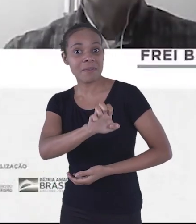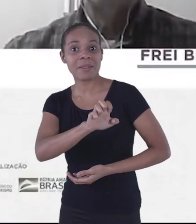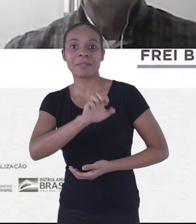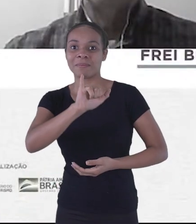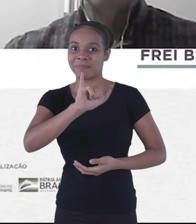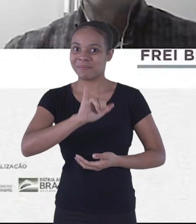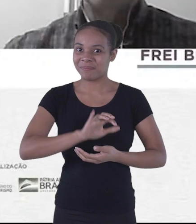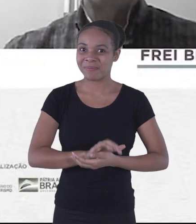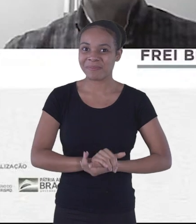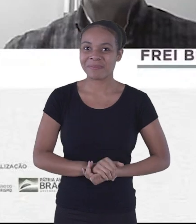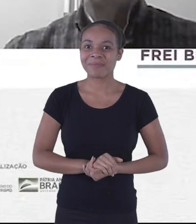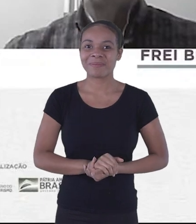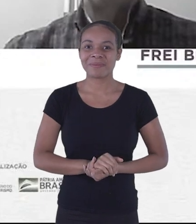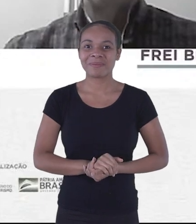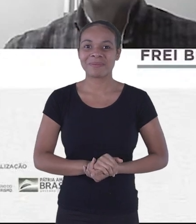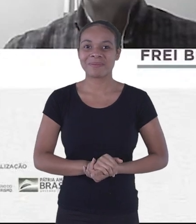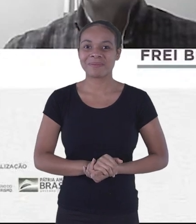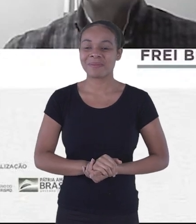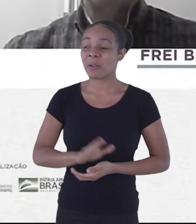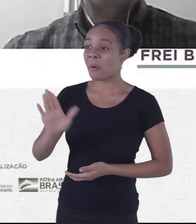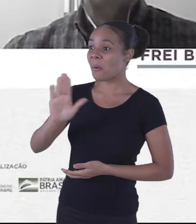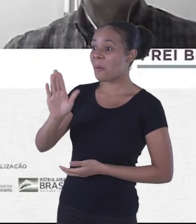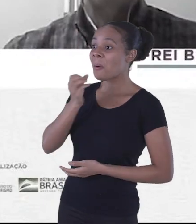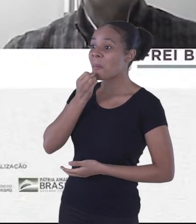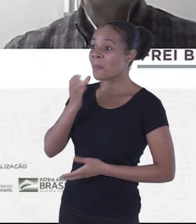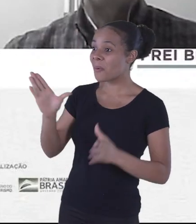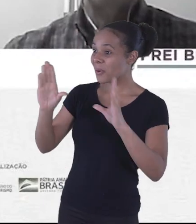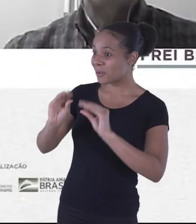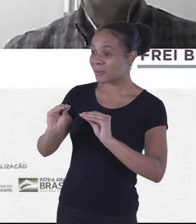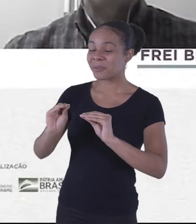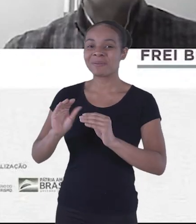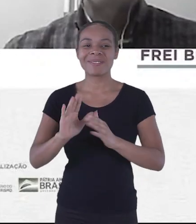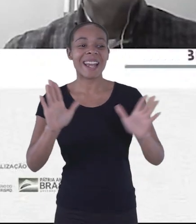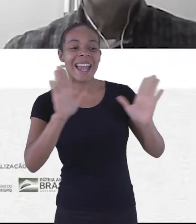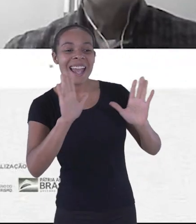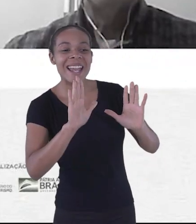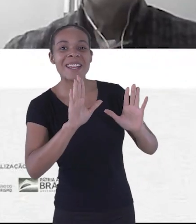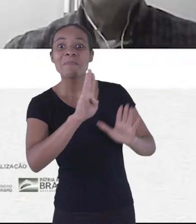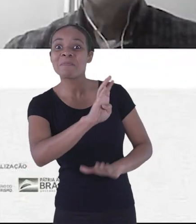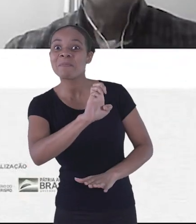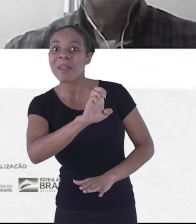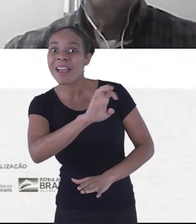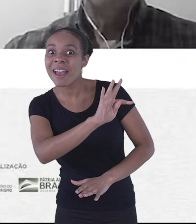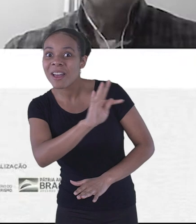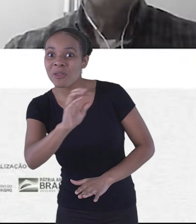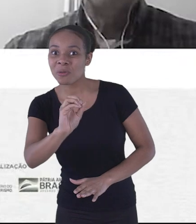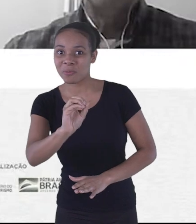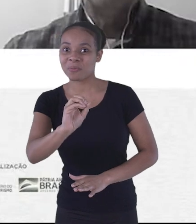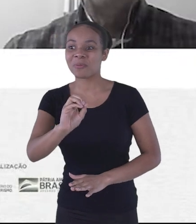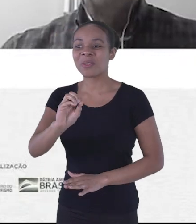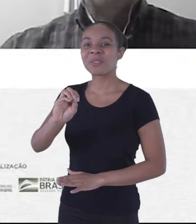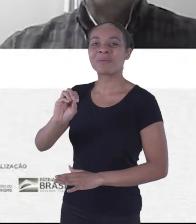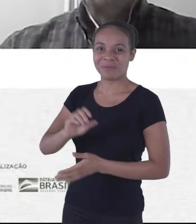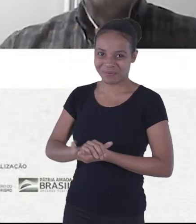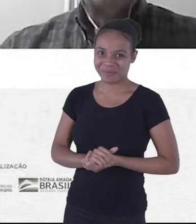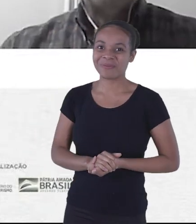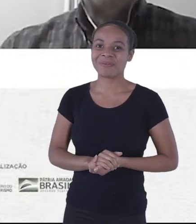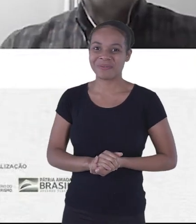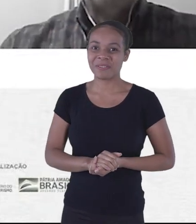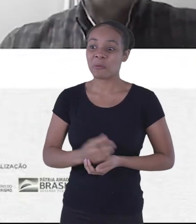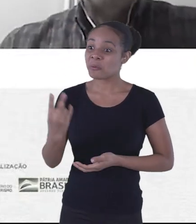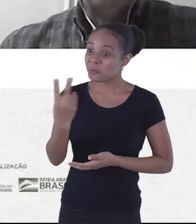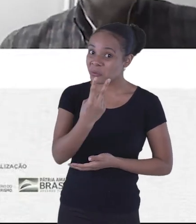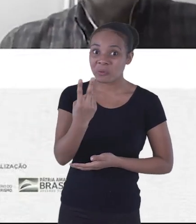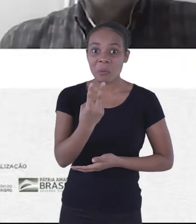Oi, boa noite ou Ei, boa tarde. Luiz! Beto, muito obrigado por estar aqui conosco, colaborando